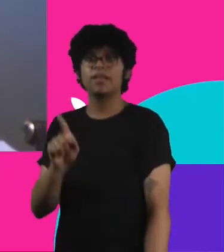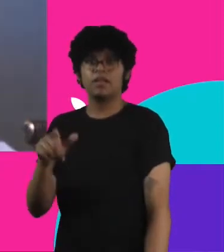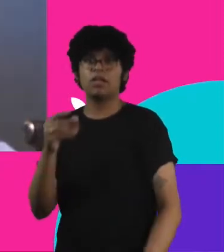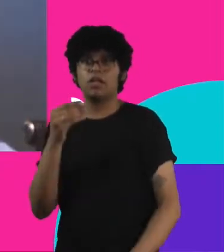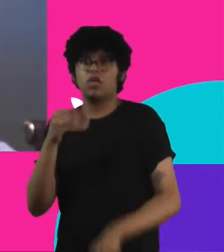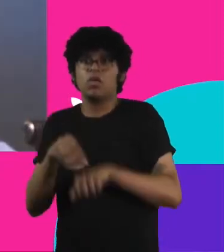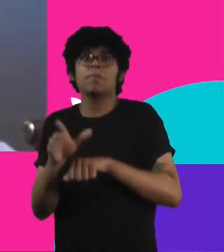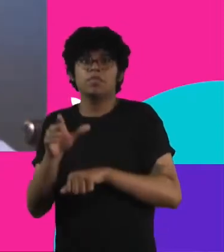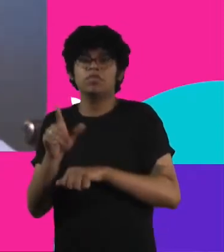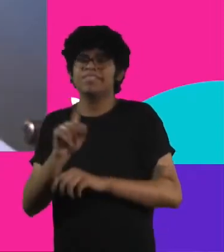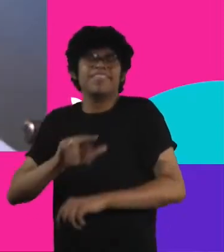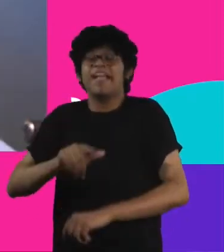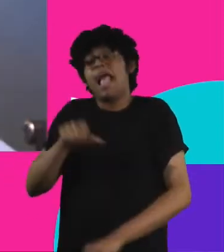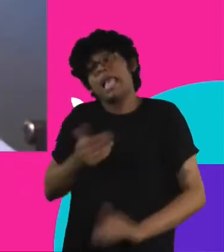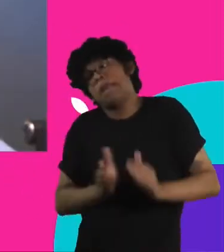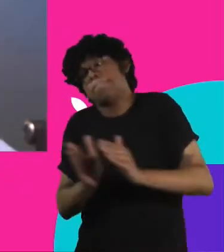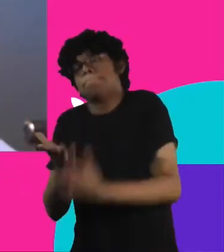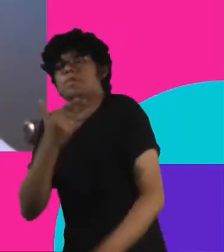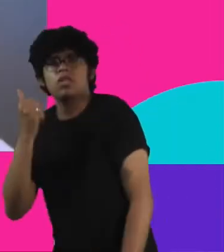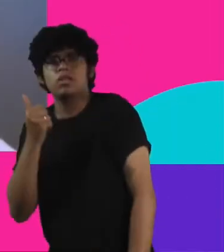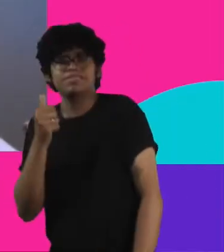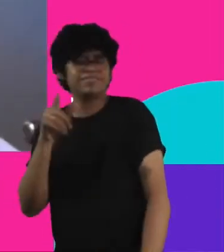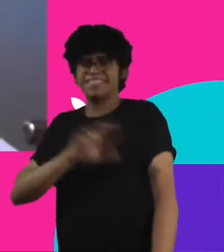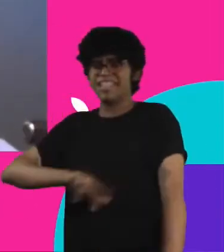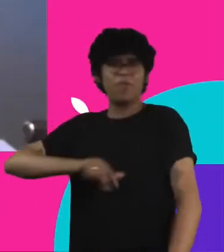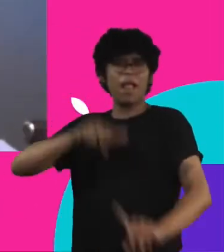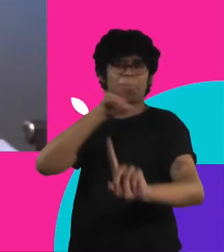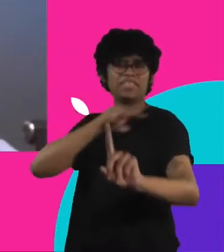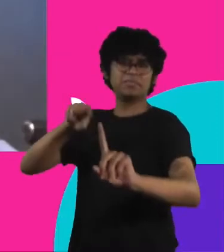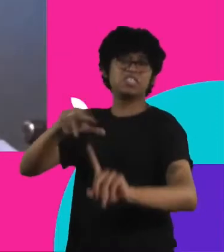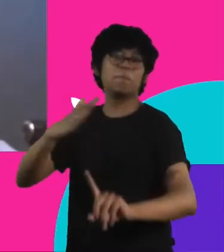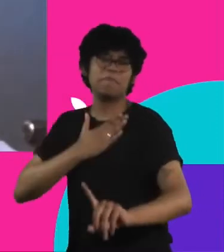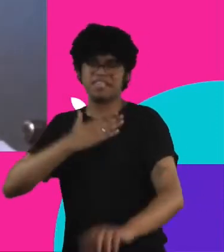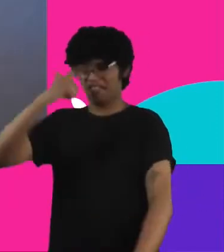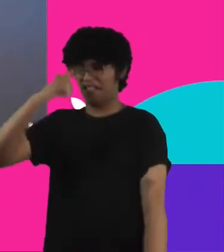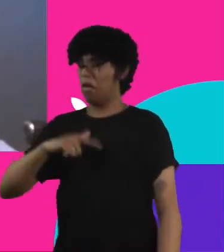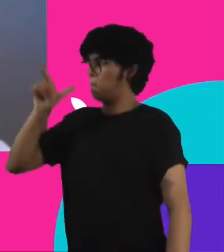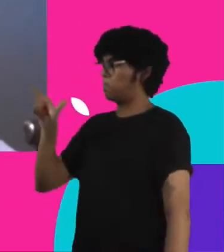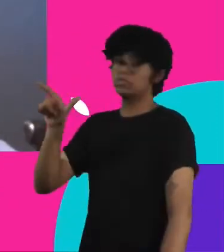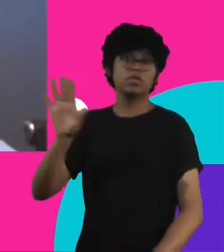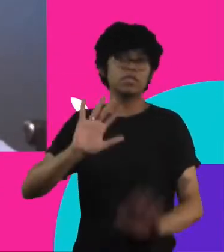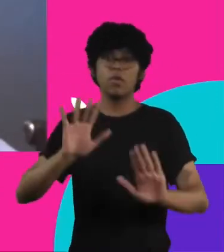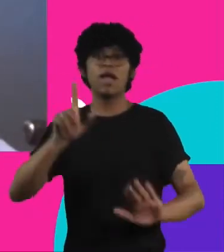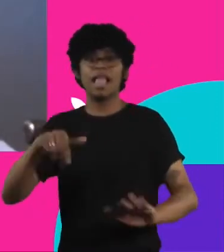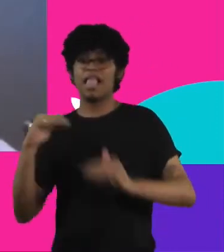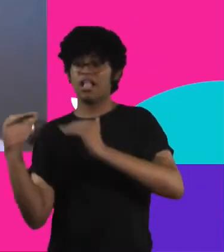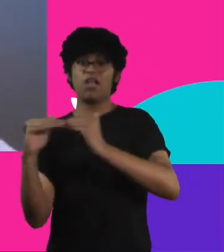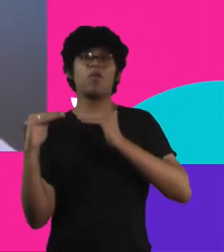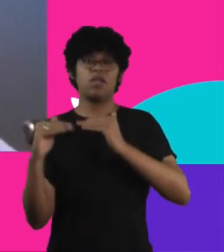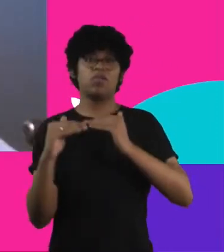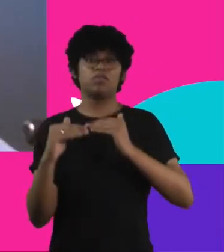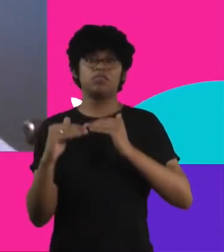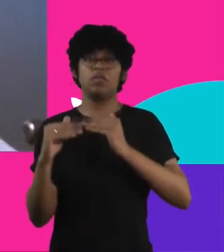acho que esse é o melhor caminho, não se trata das nossas percepções individuais, mas sim obter consistência naquilo que nós estamos falando, buscar